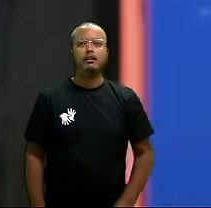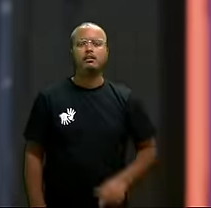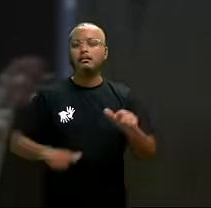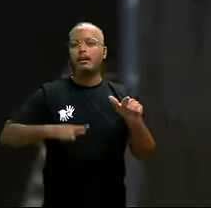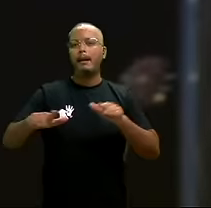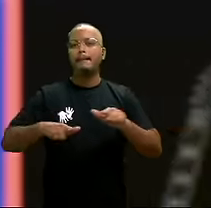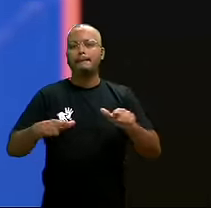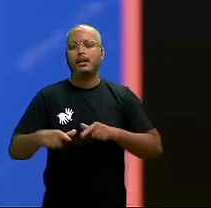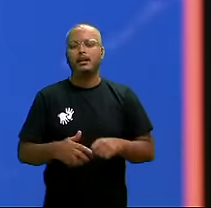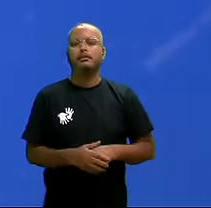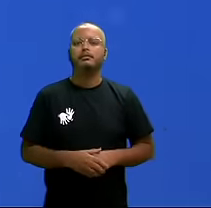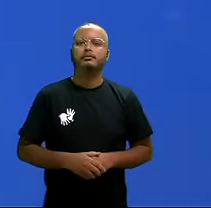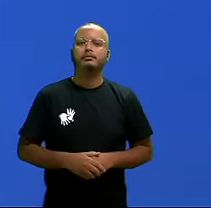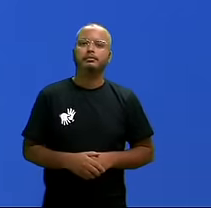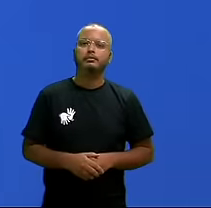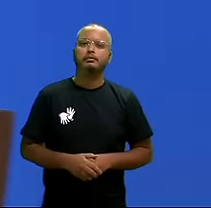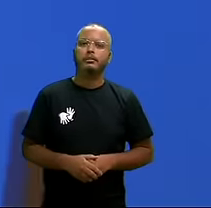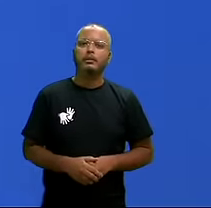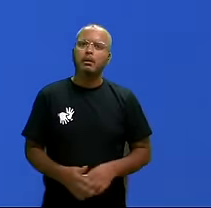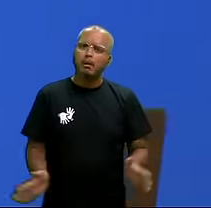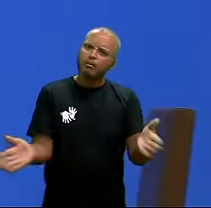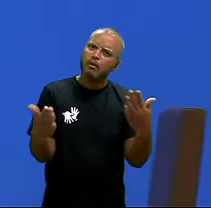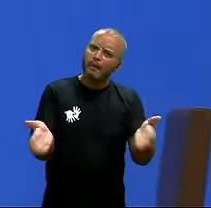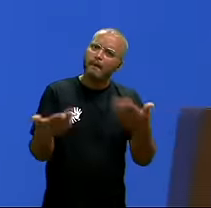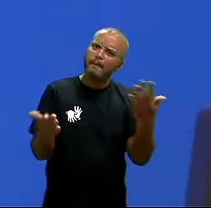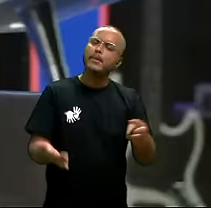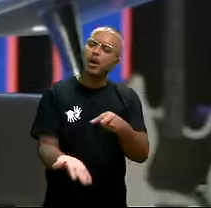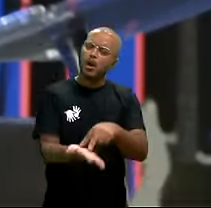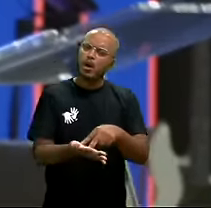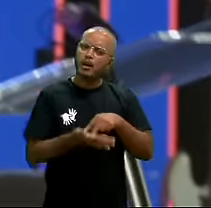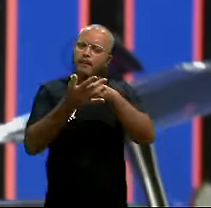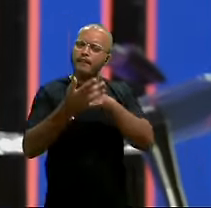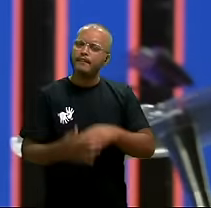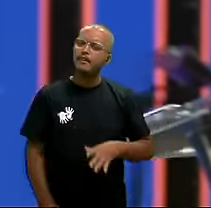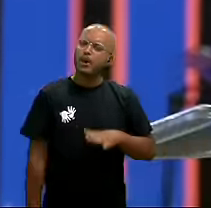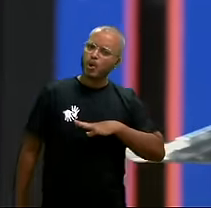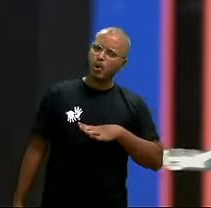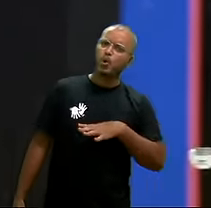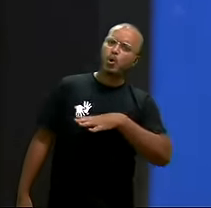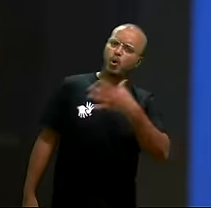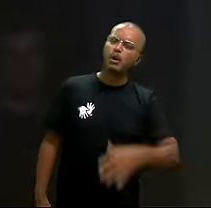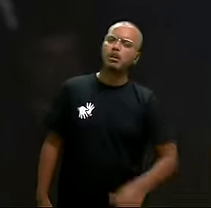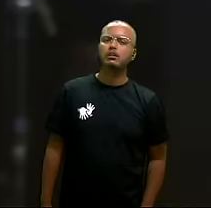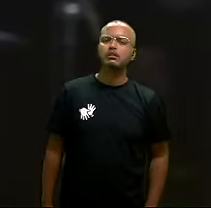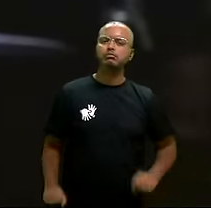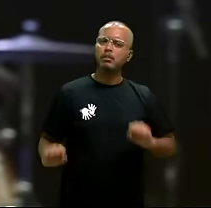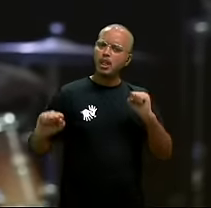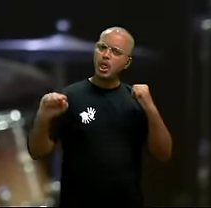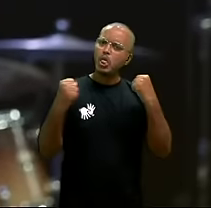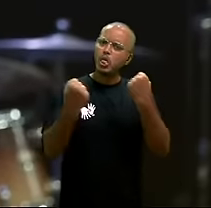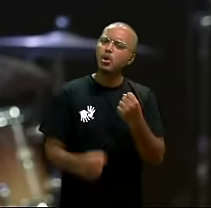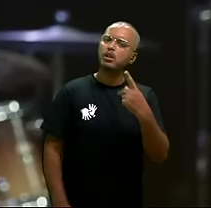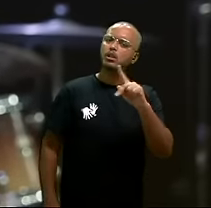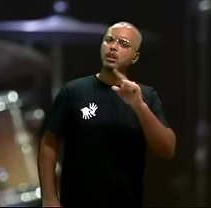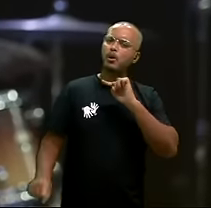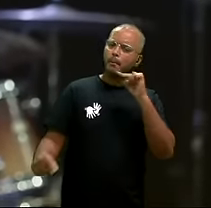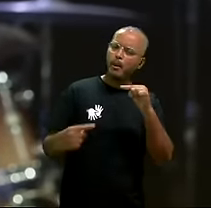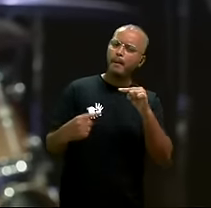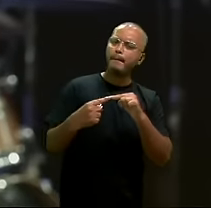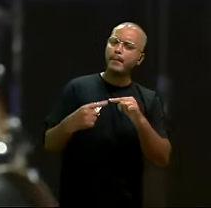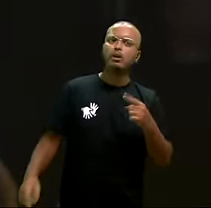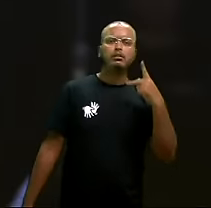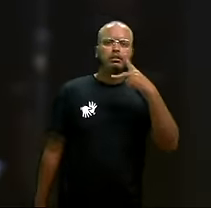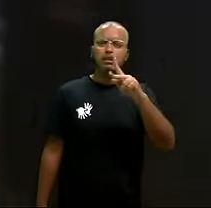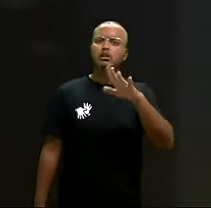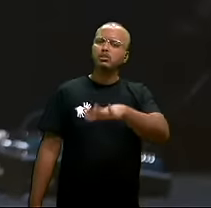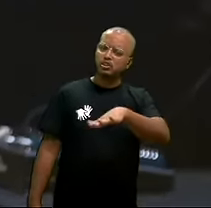É culpa. Mediocridade, irmão. Levanta, vai para cima. Coragem para assumir o teu chamado, para assumir o teu propósito. Quando você se levanta, quando você vai para